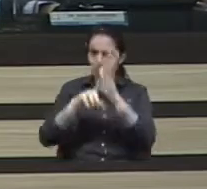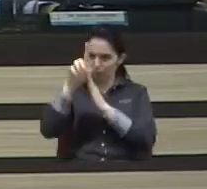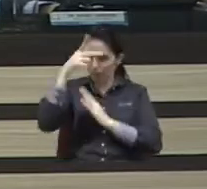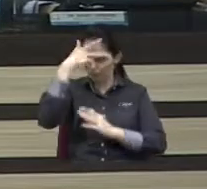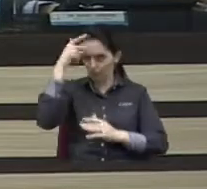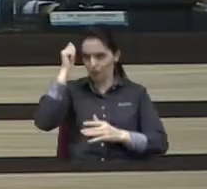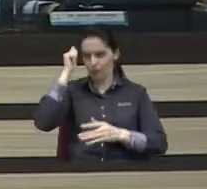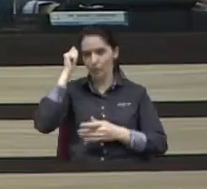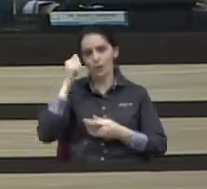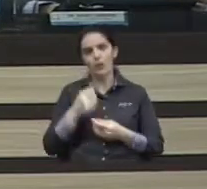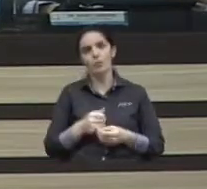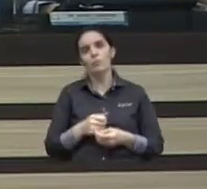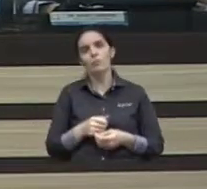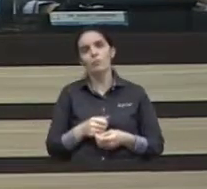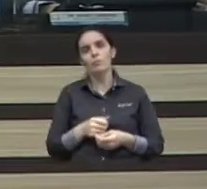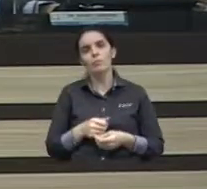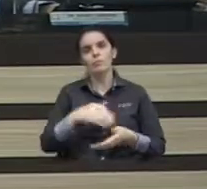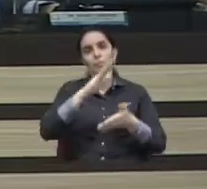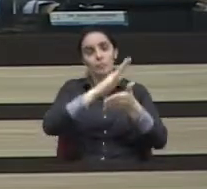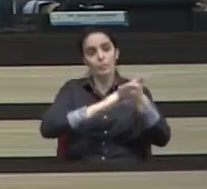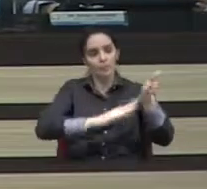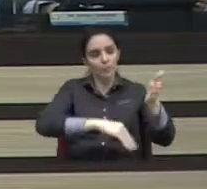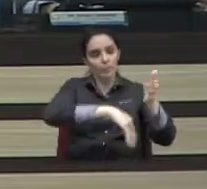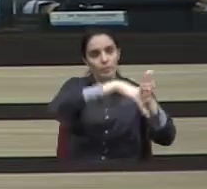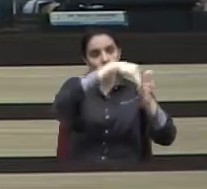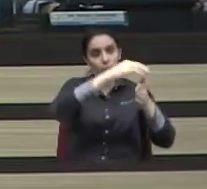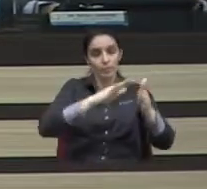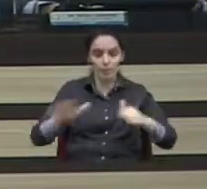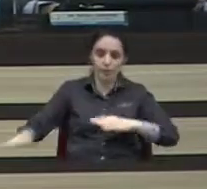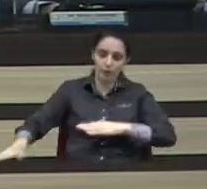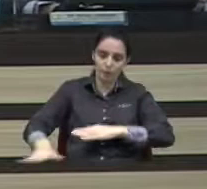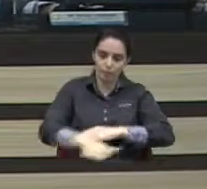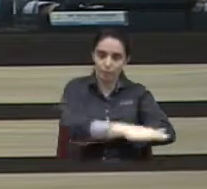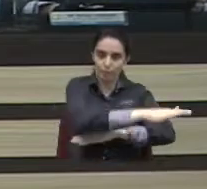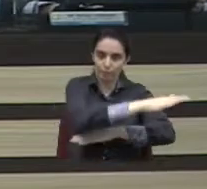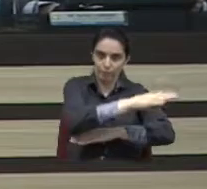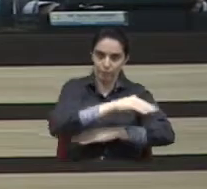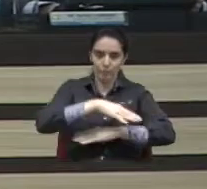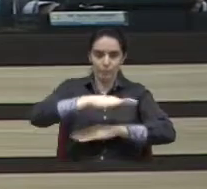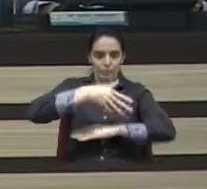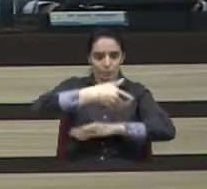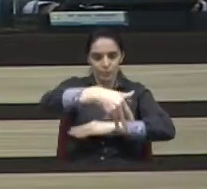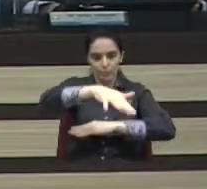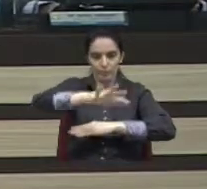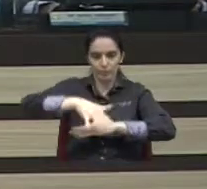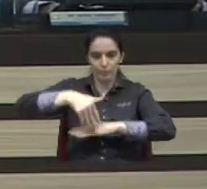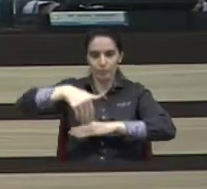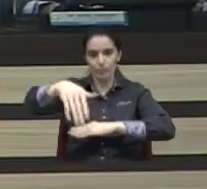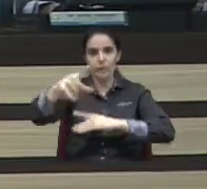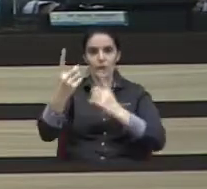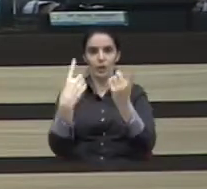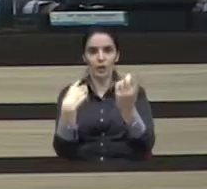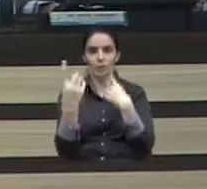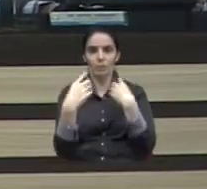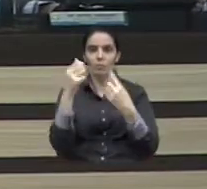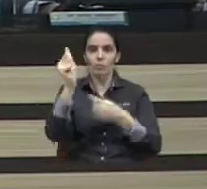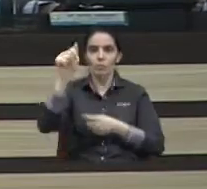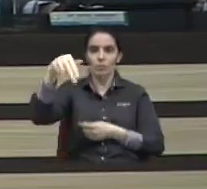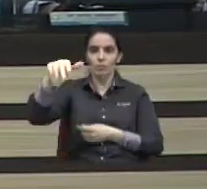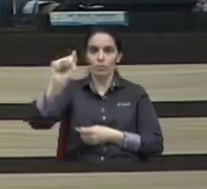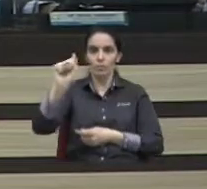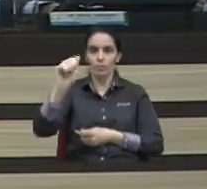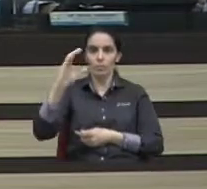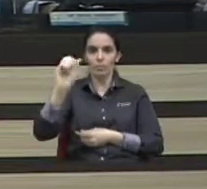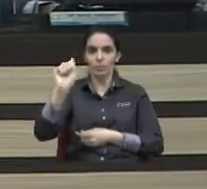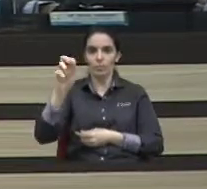Poder Executivo quanto à pintura da malha asfáltica onde os carros ficam estacionados na Avenida Ana Carolina de Barros Levi, próximo ao